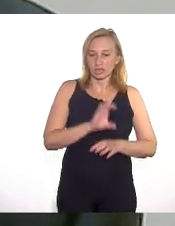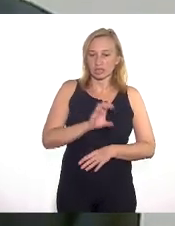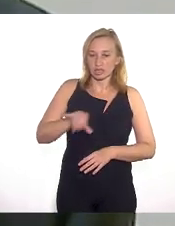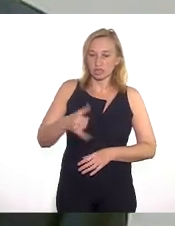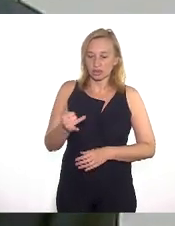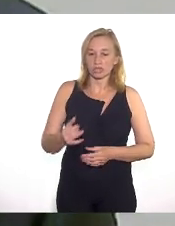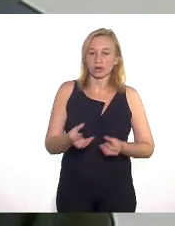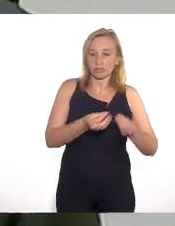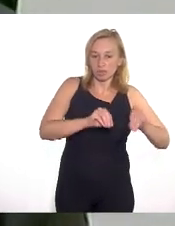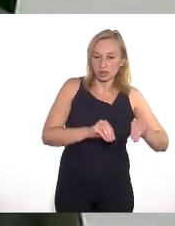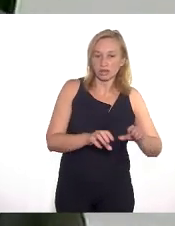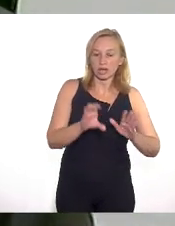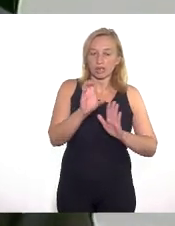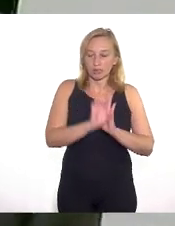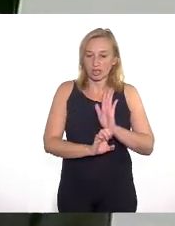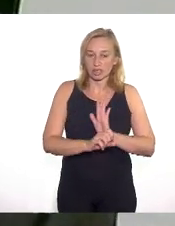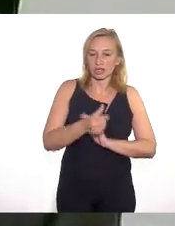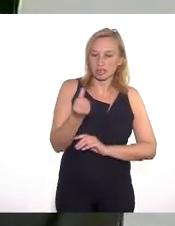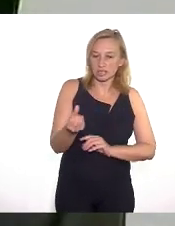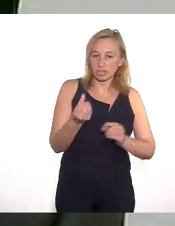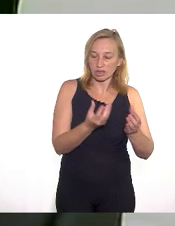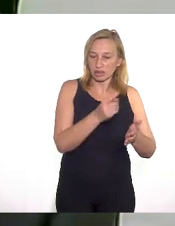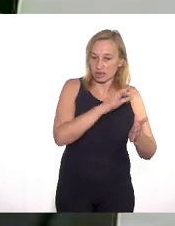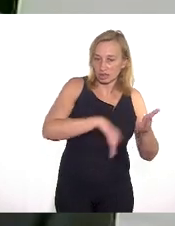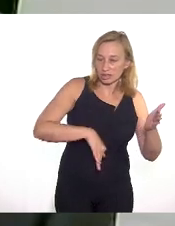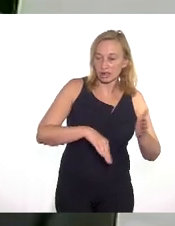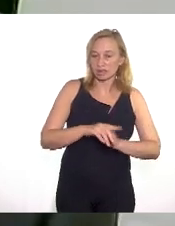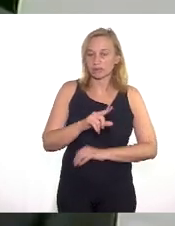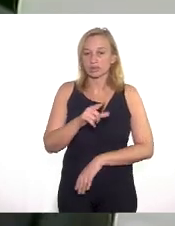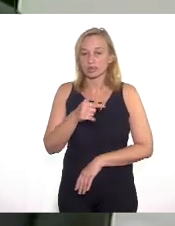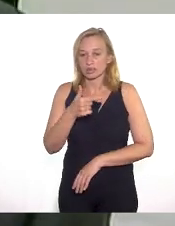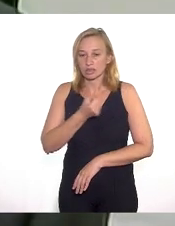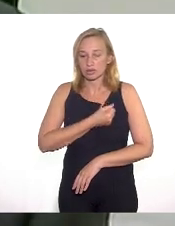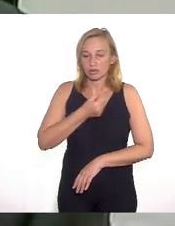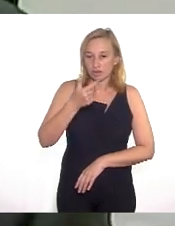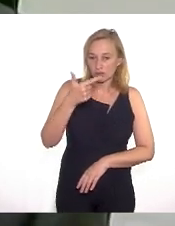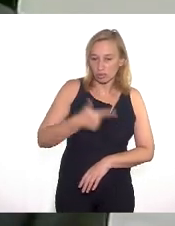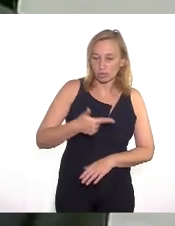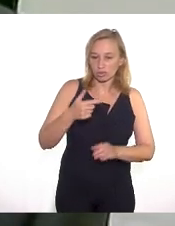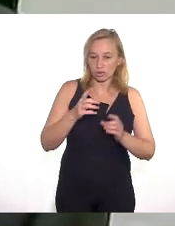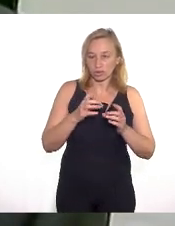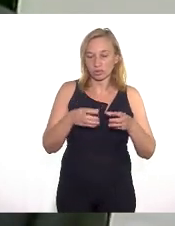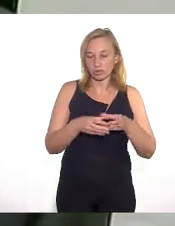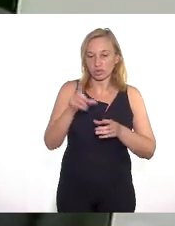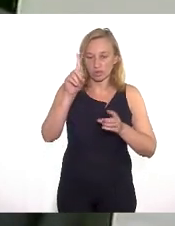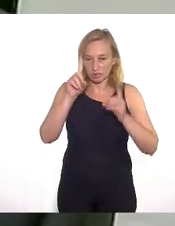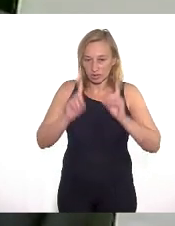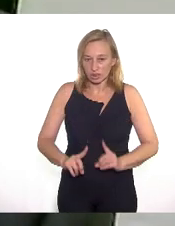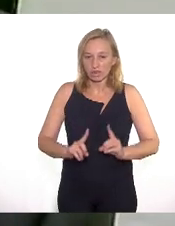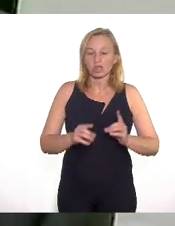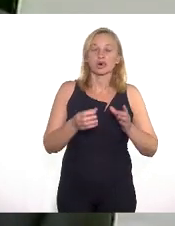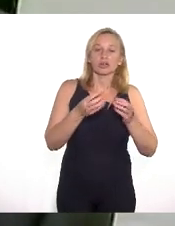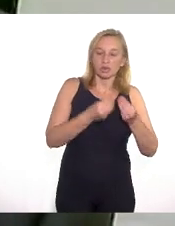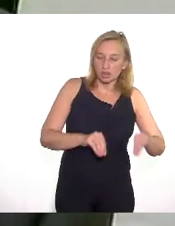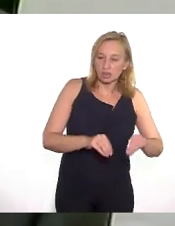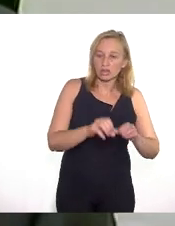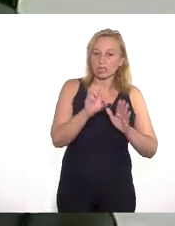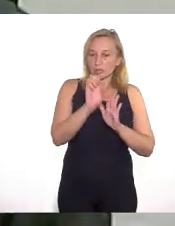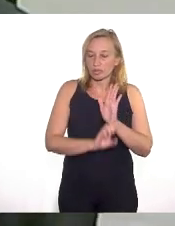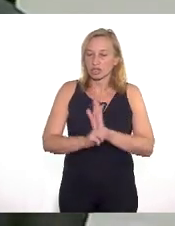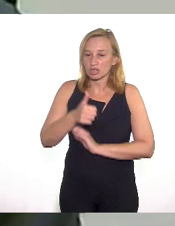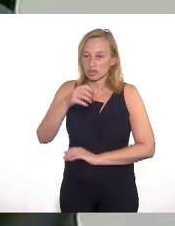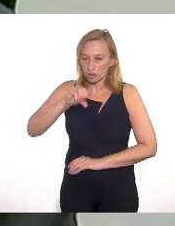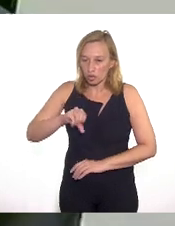pela prejudicabilidade da emenda 6, pela rejeição da emenda 2 da Comissão da Pessoa com Deficiência, pela prejudicabilidade da emenda 9, pela emenda